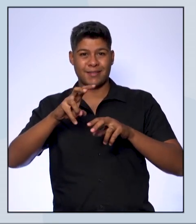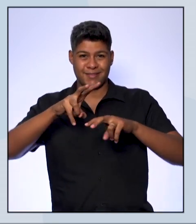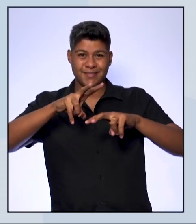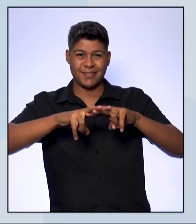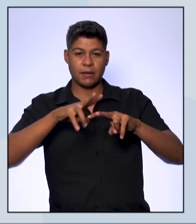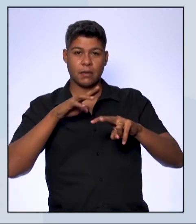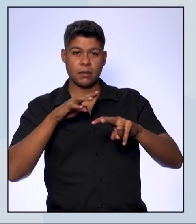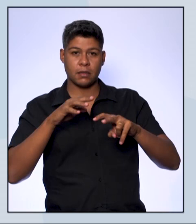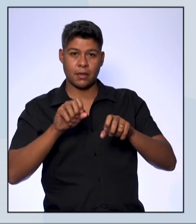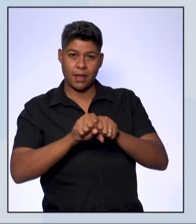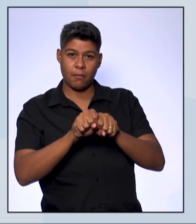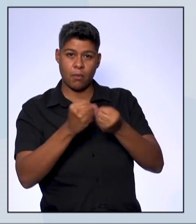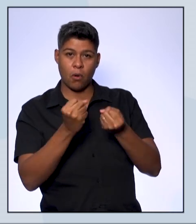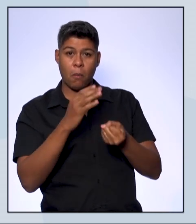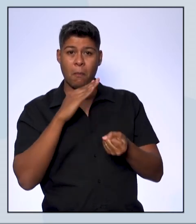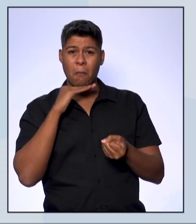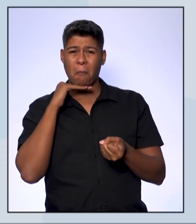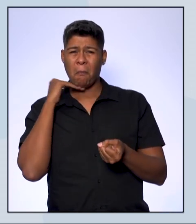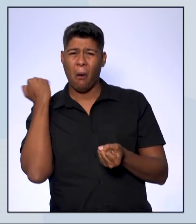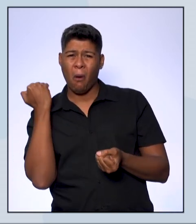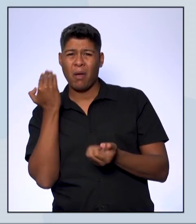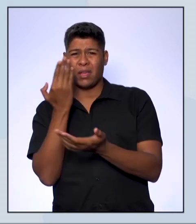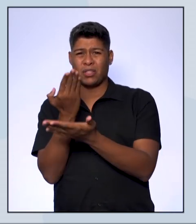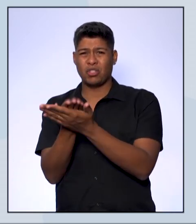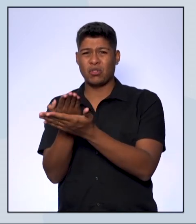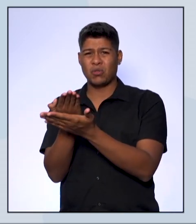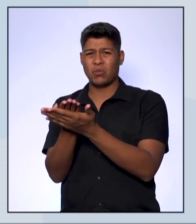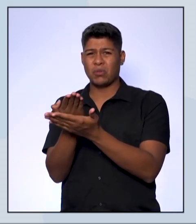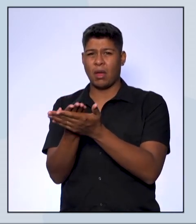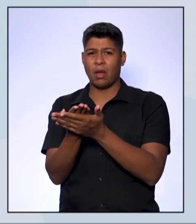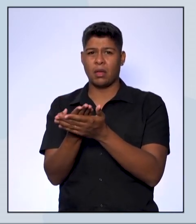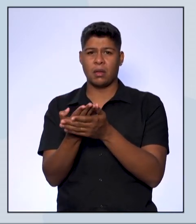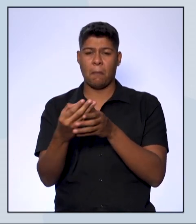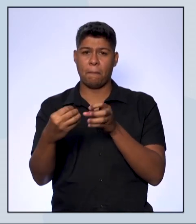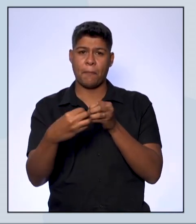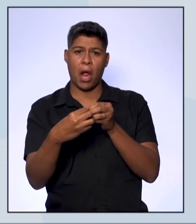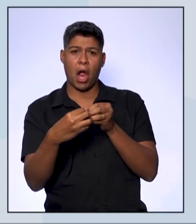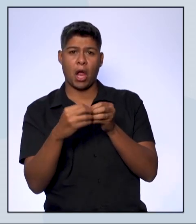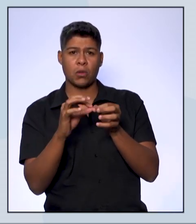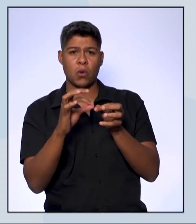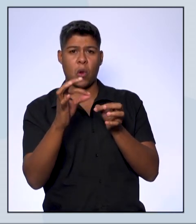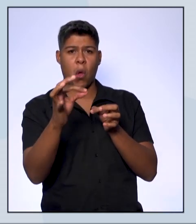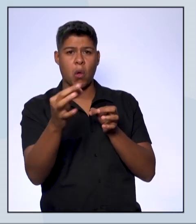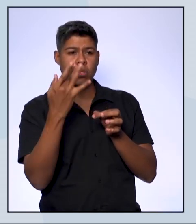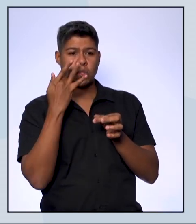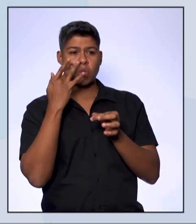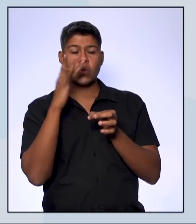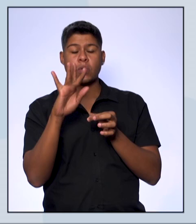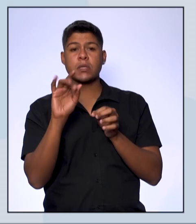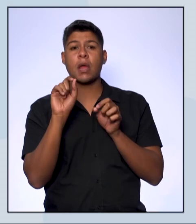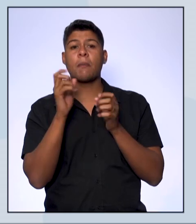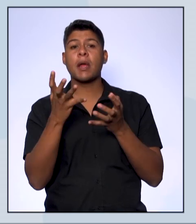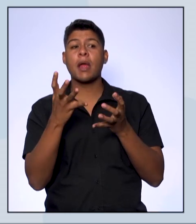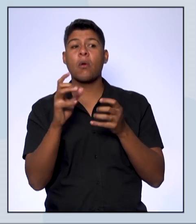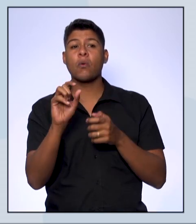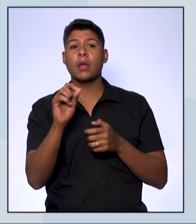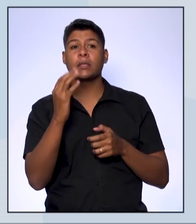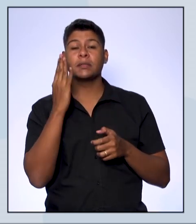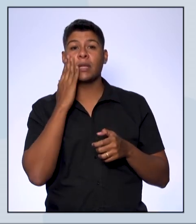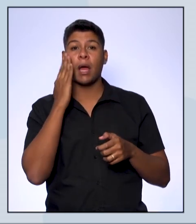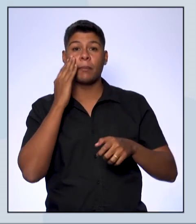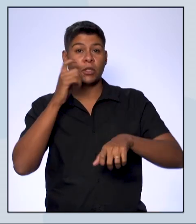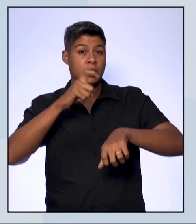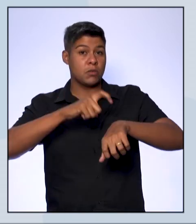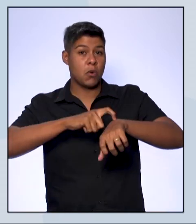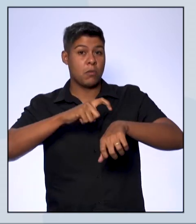morri de estudar está perto estar longe não sabia o que queria também nesse momento né